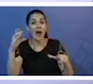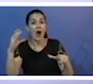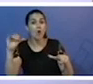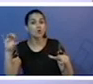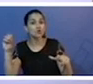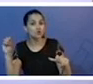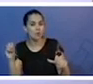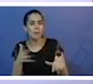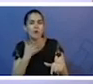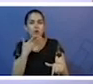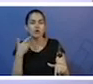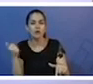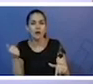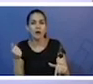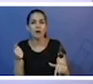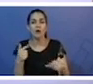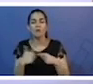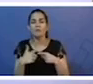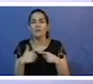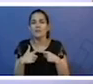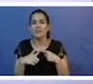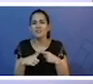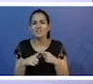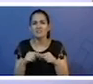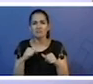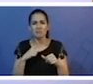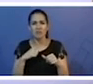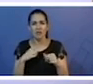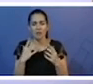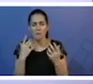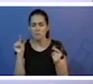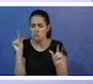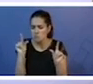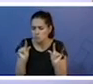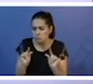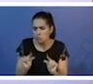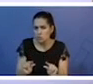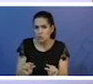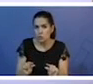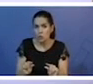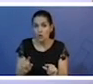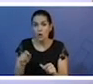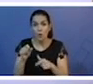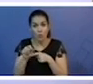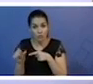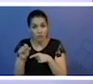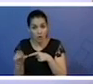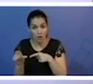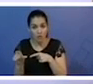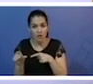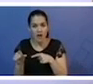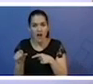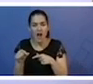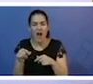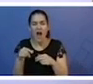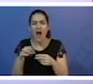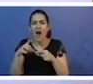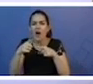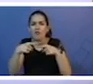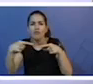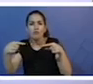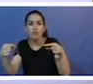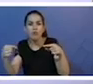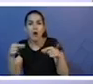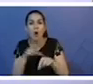o tomateiro ele sofre a deficiência de fósforo, as folhas dele ficam arroxeadas e aí compromete, né,